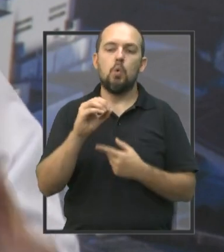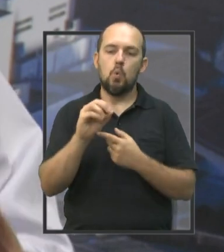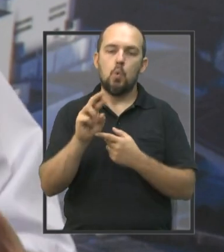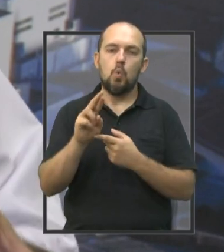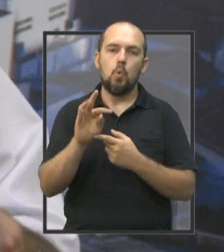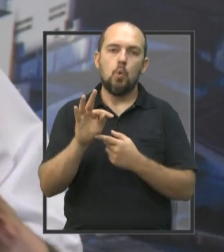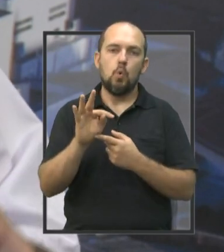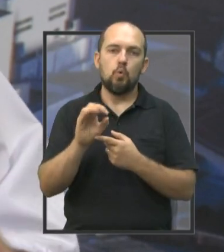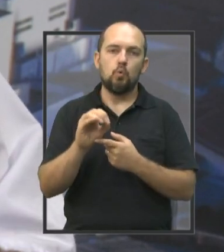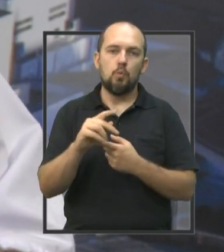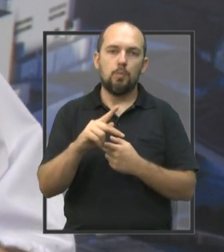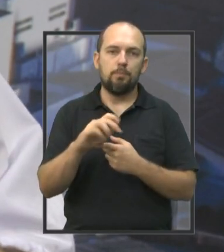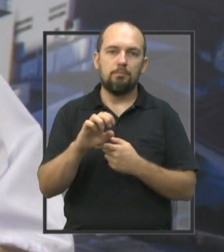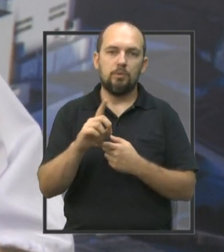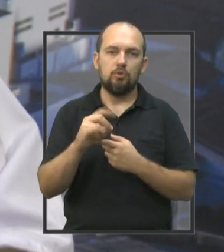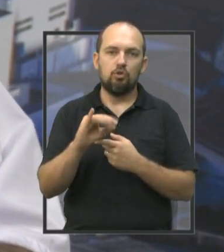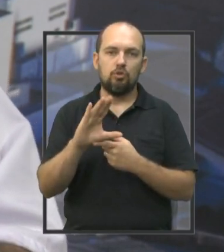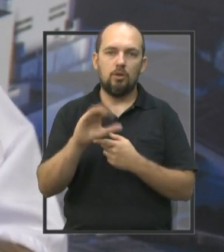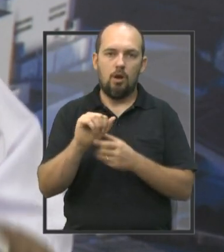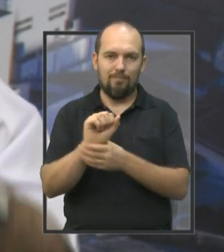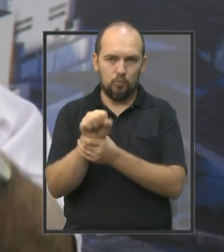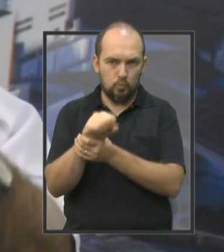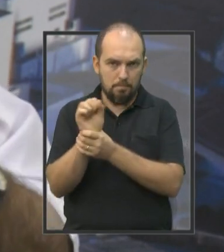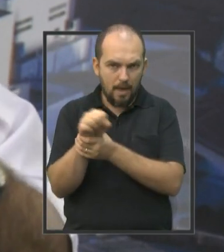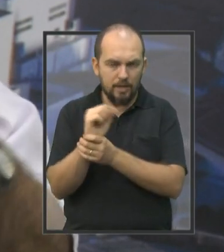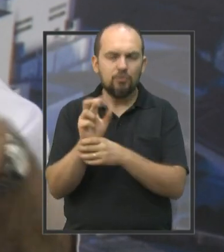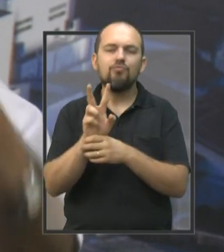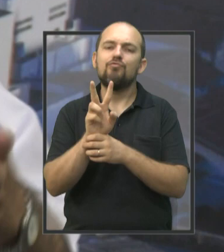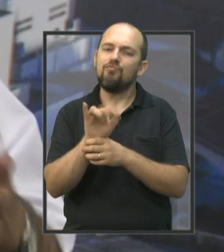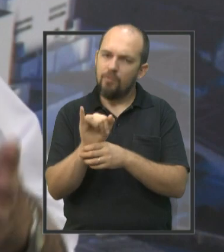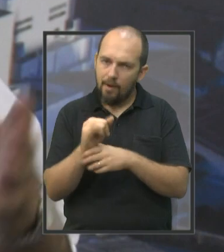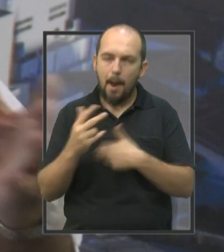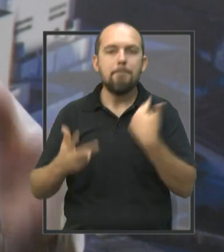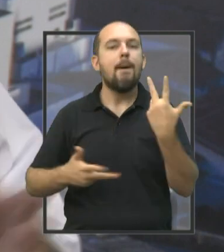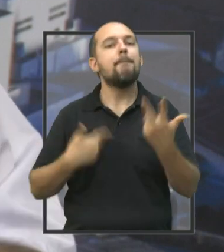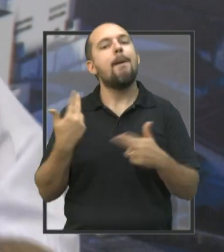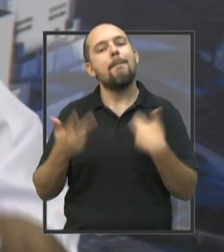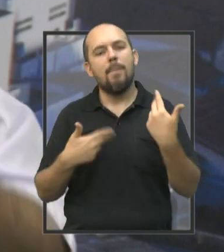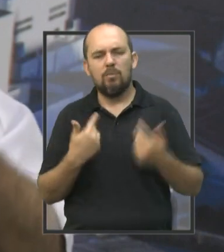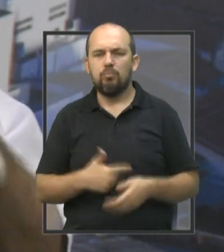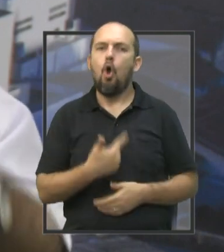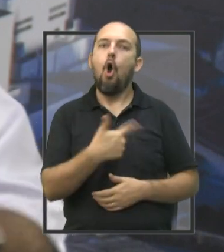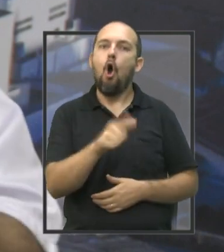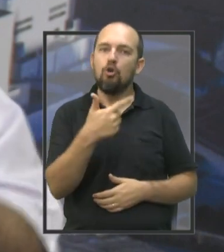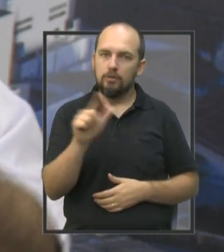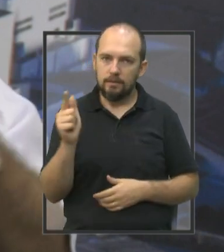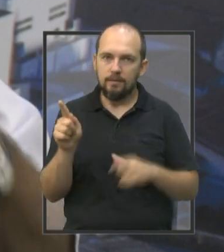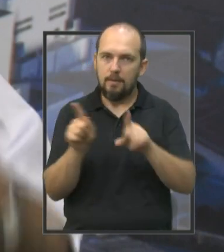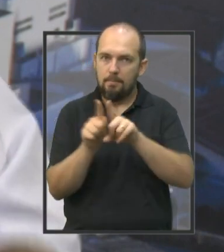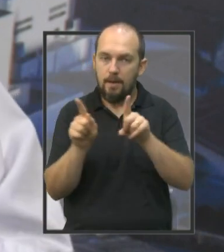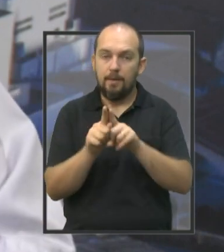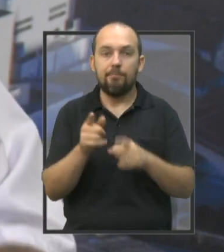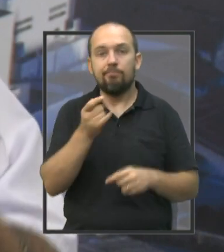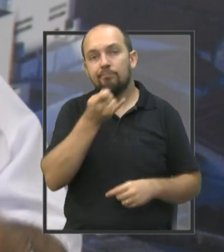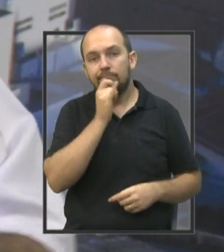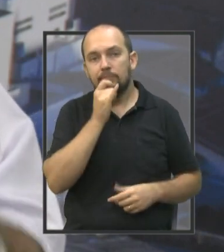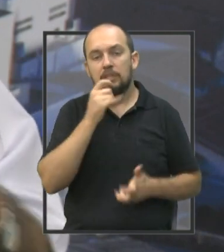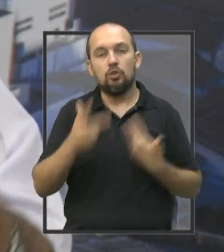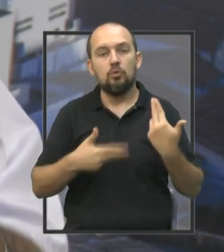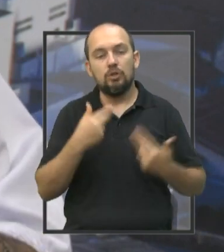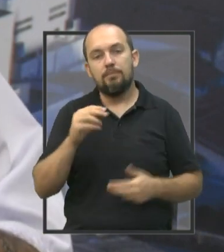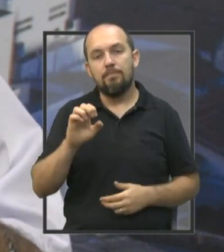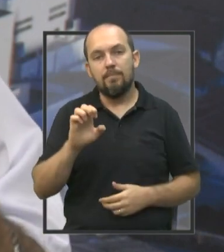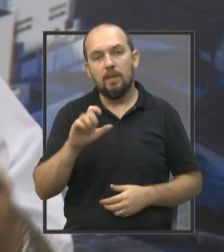Então vai sair cirurgia ortopédica, como vai sair também outras cirurgias, como está saindo também as cirurgias eletivas.